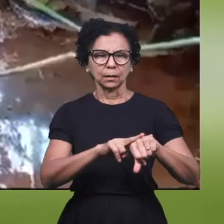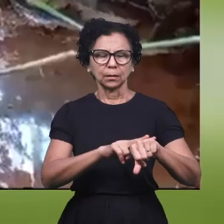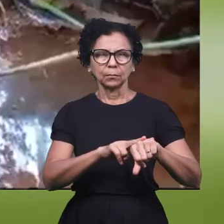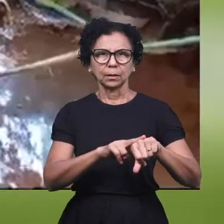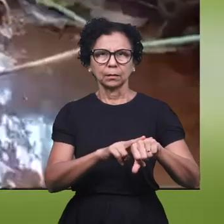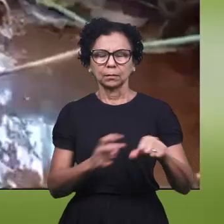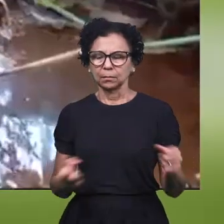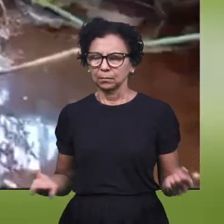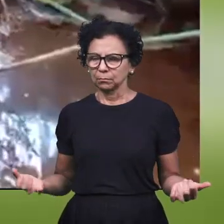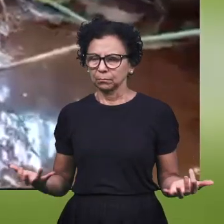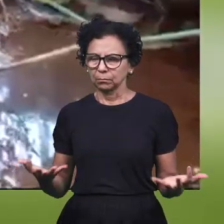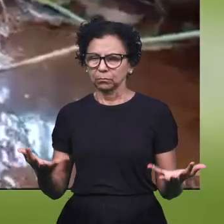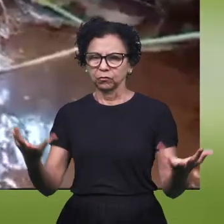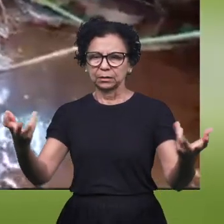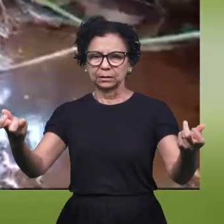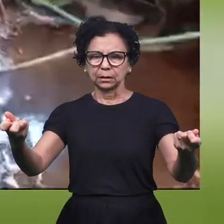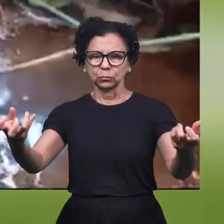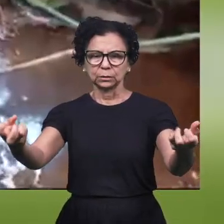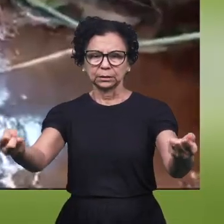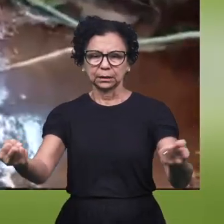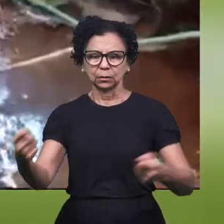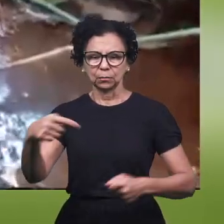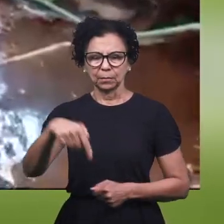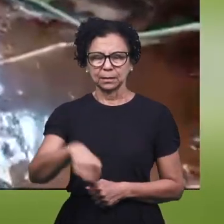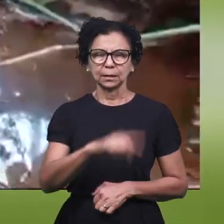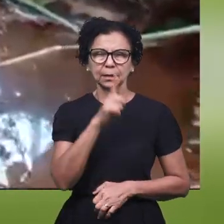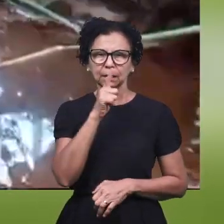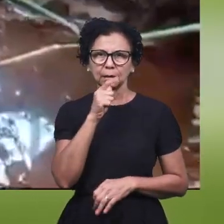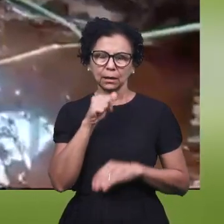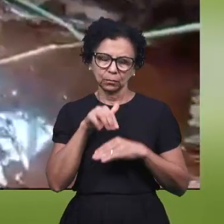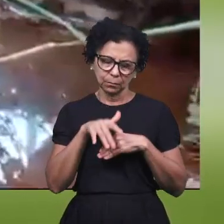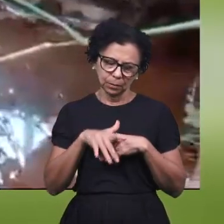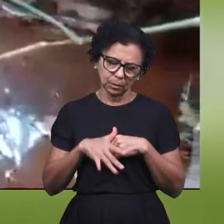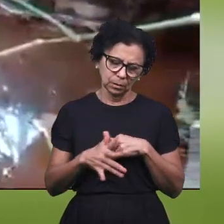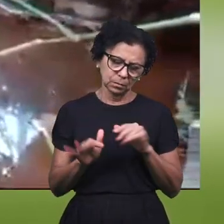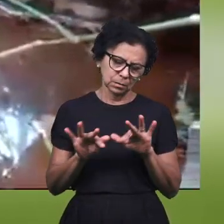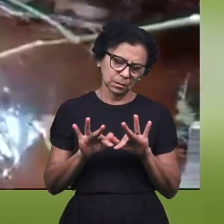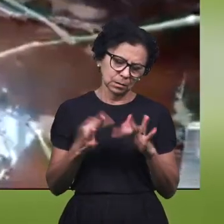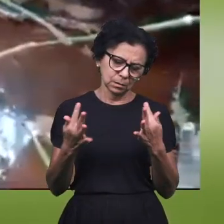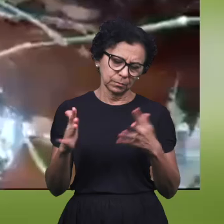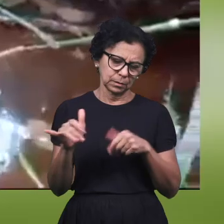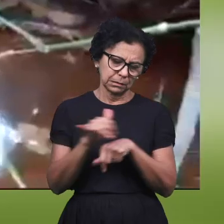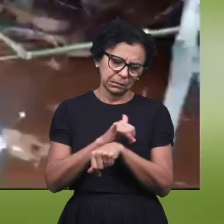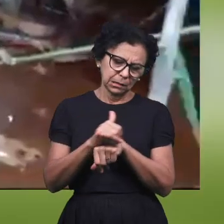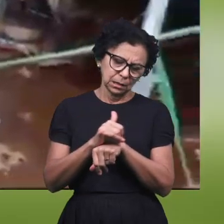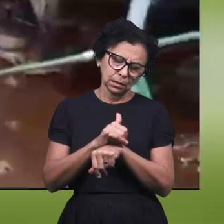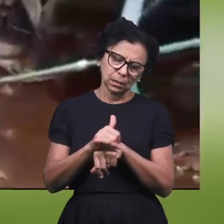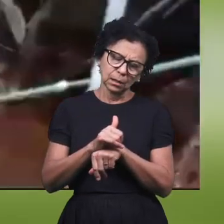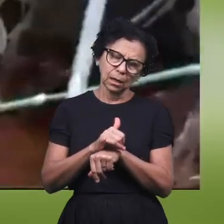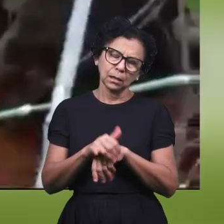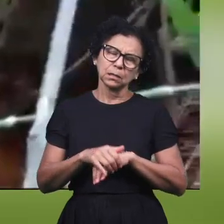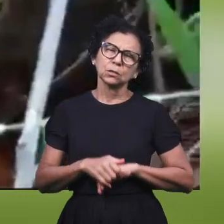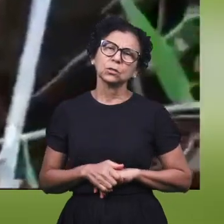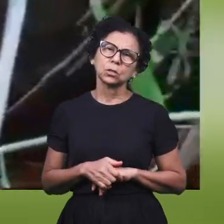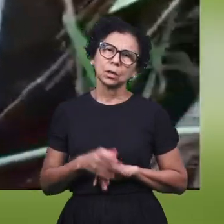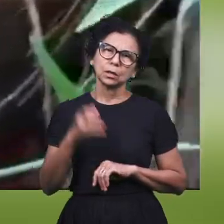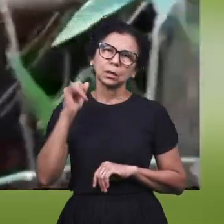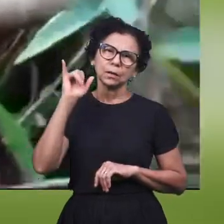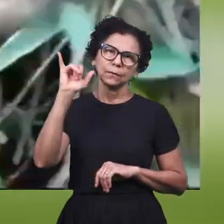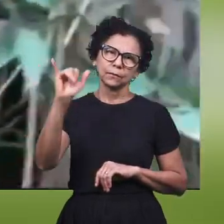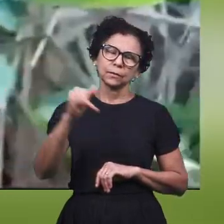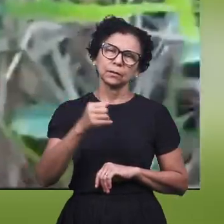nascente continua minando água, fruto de um projeto simples de recuperação da nascente e